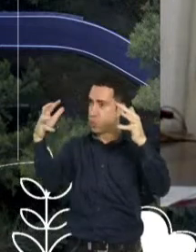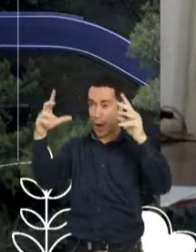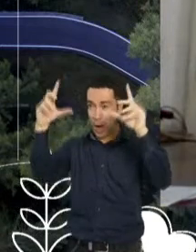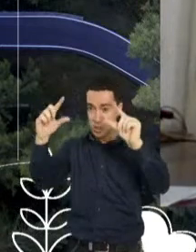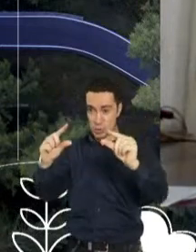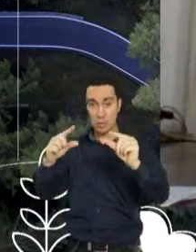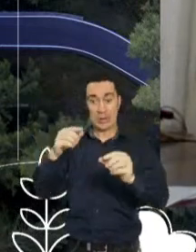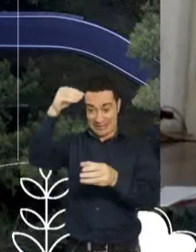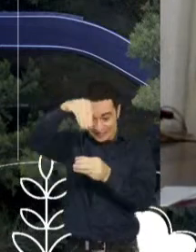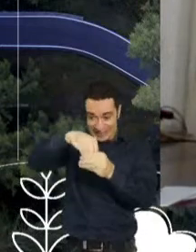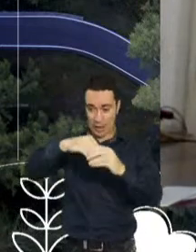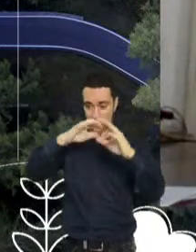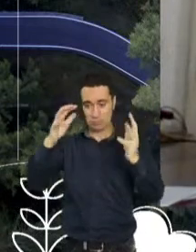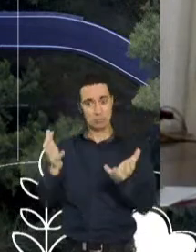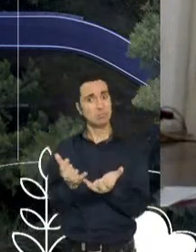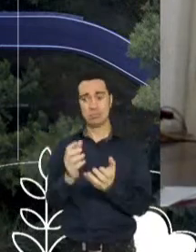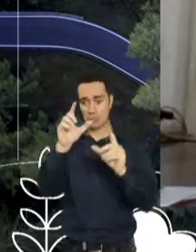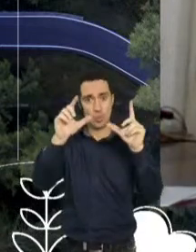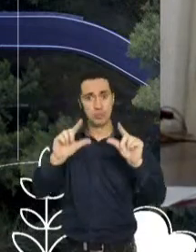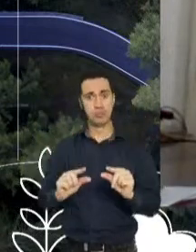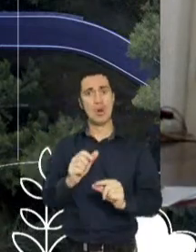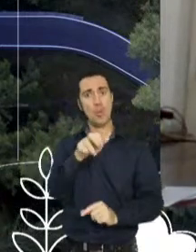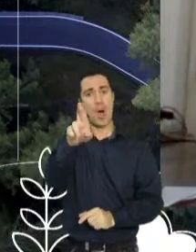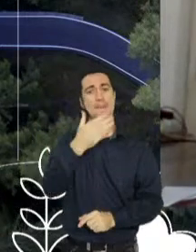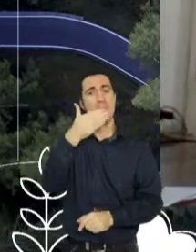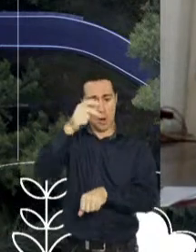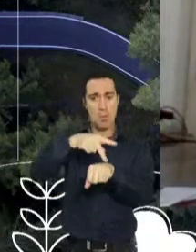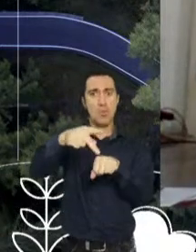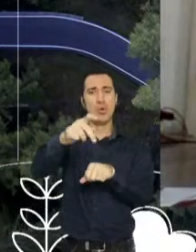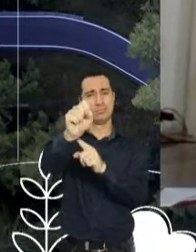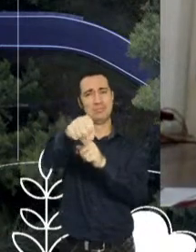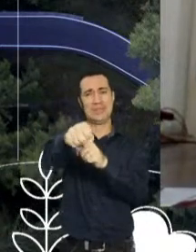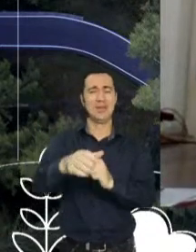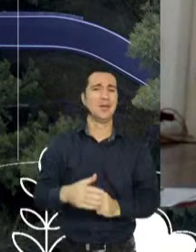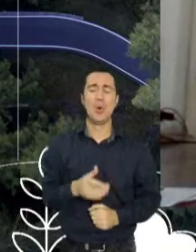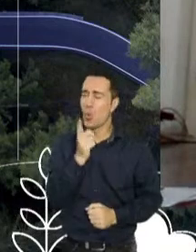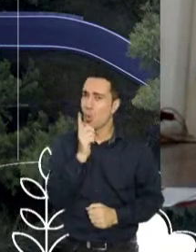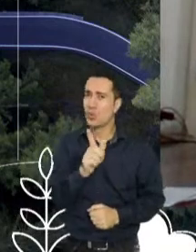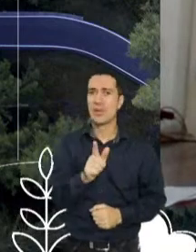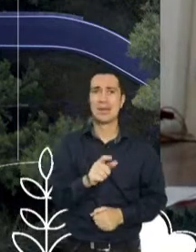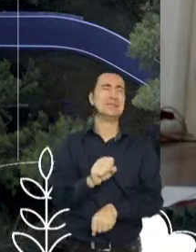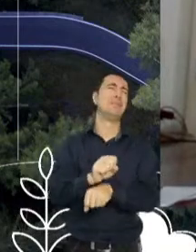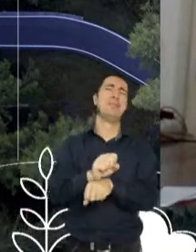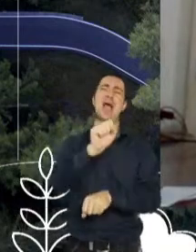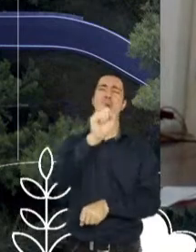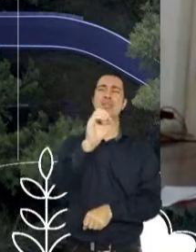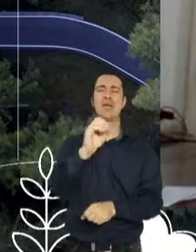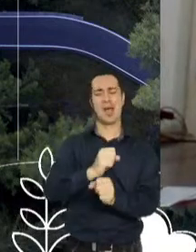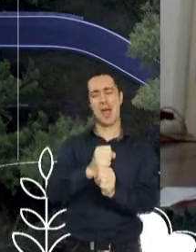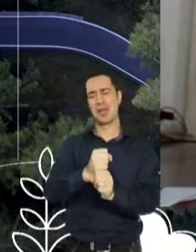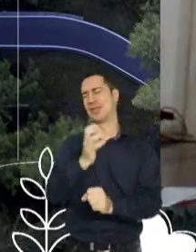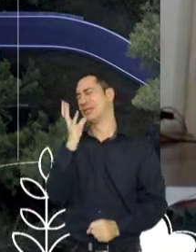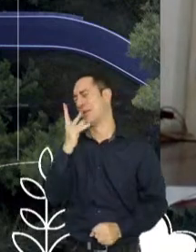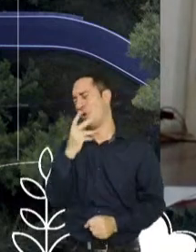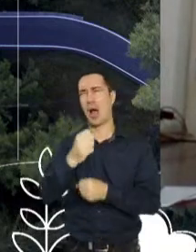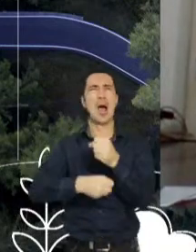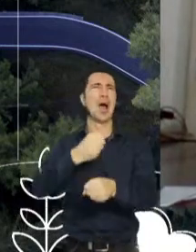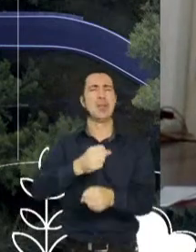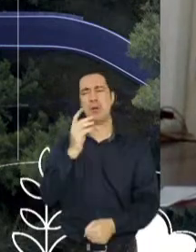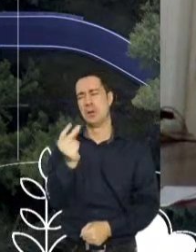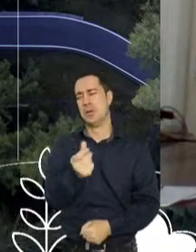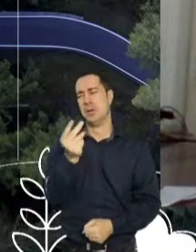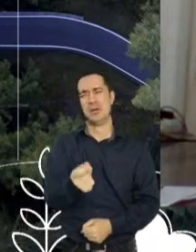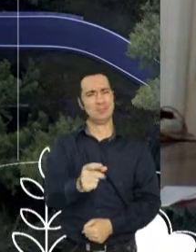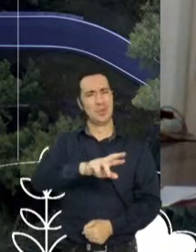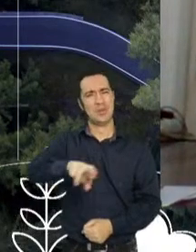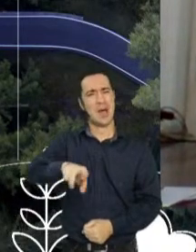coisa, é uma situação que você abate, você não precisa esperar 80 anos, né? Eu sempre brinco que quando a